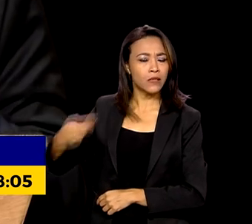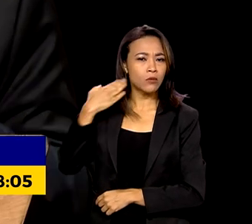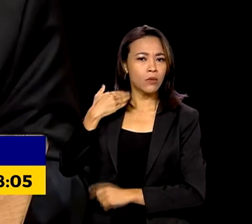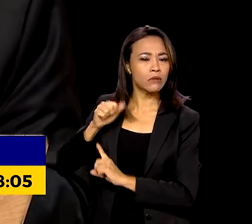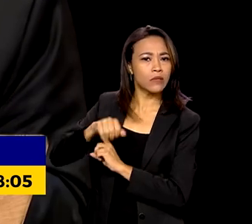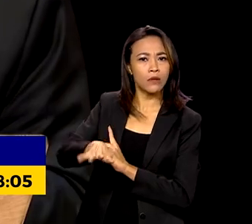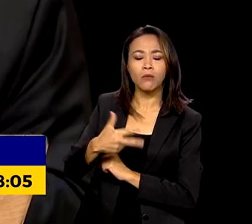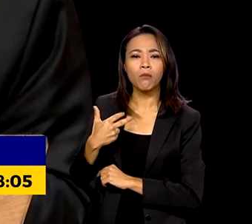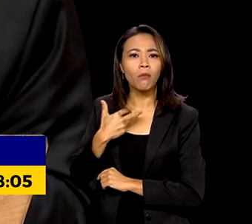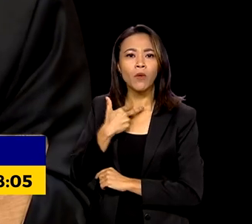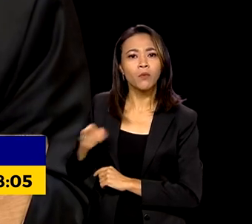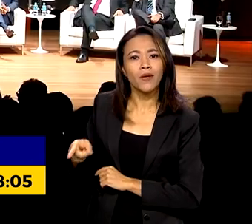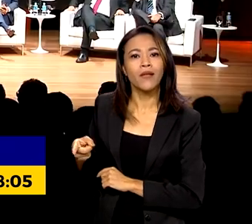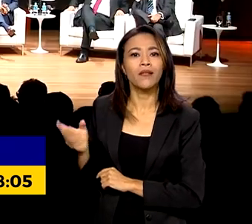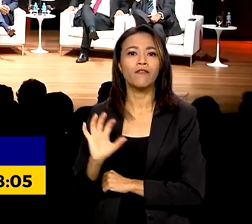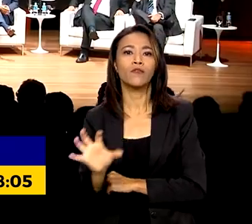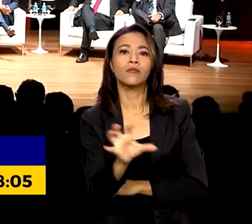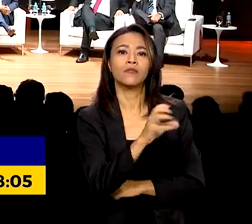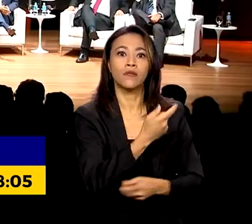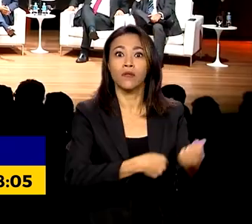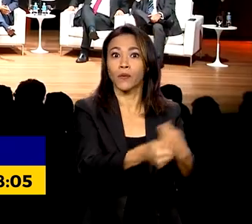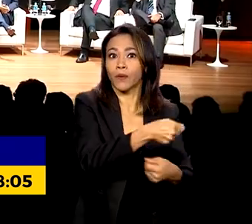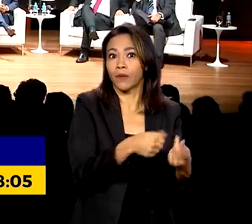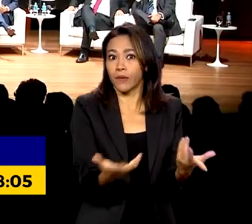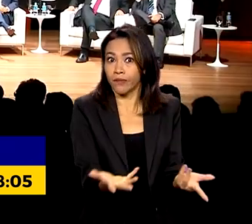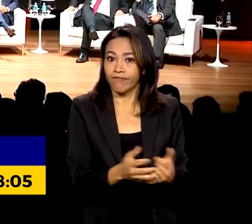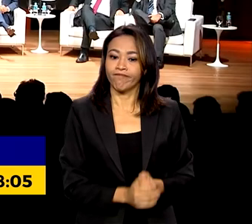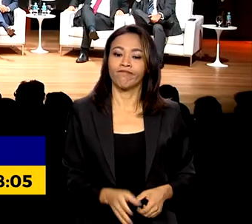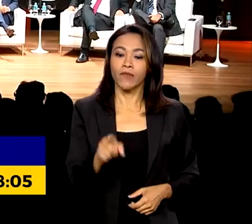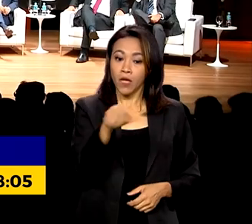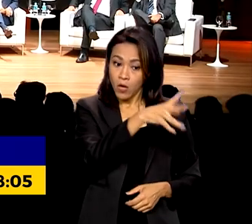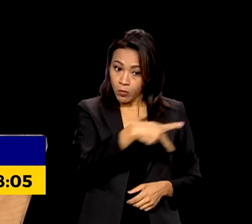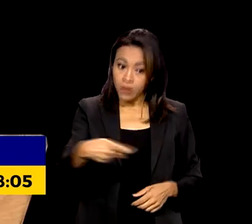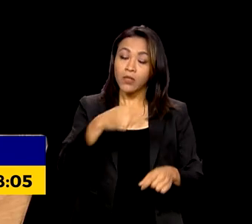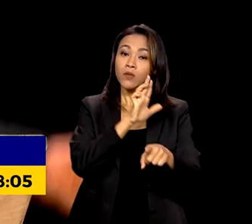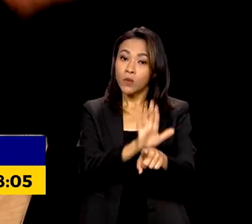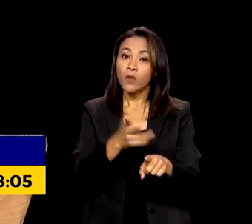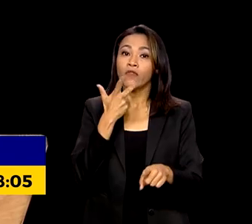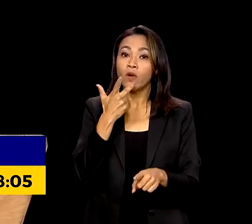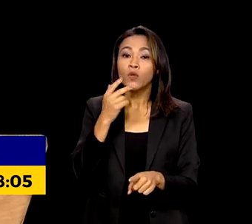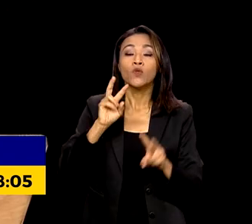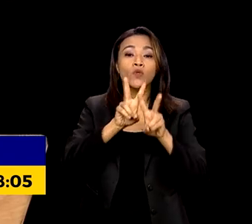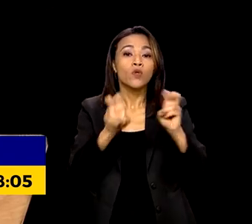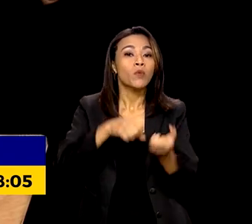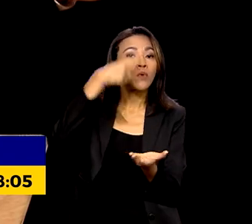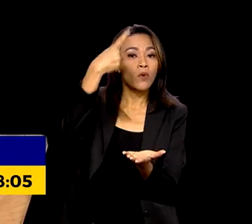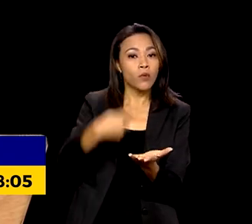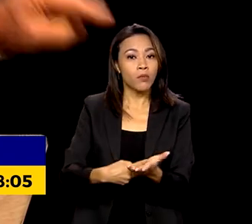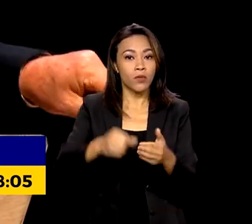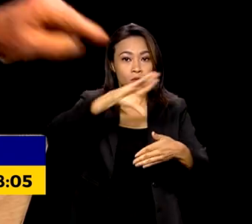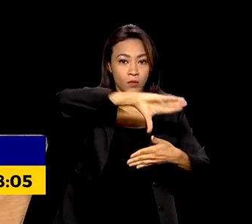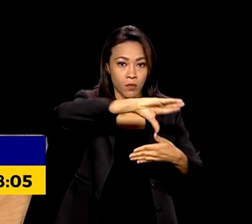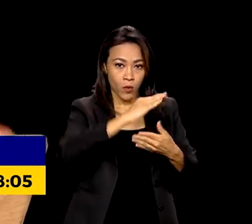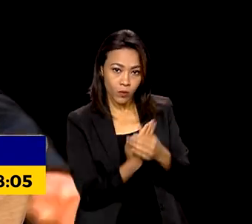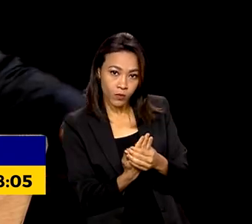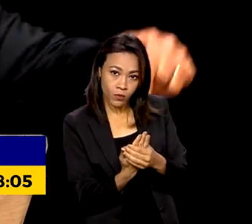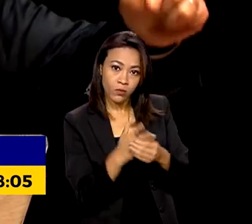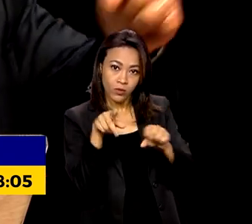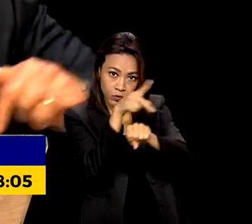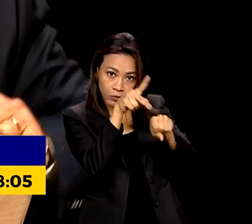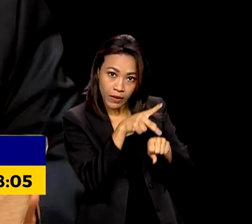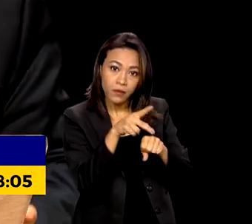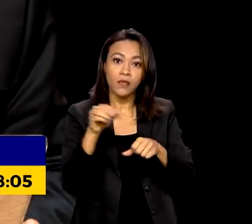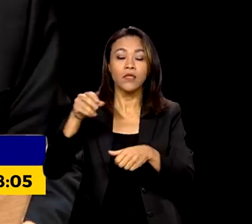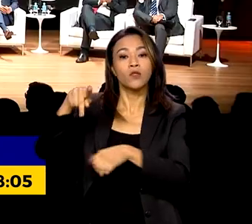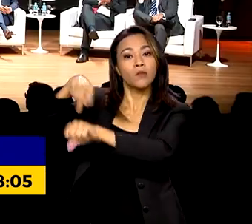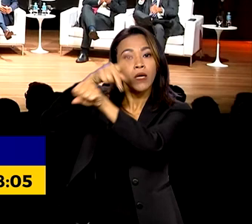influenciando na economia. O presidente também citou o acordo entre Mercosul e União Europeia e que a defesa das